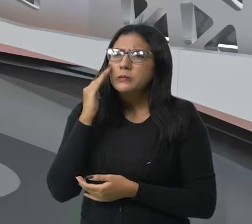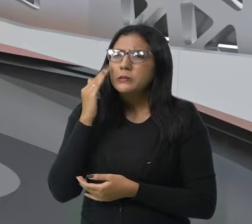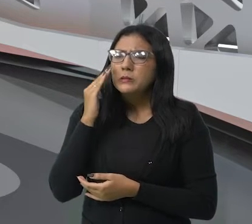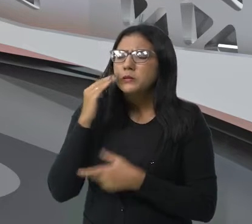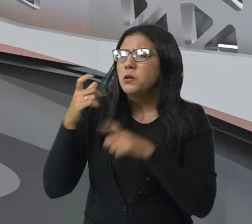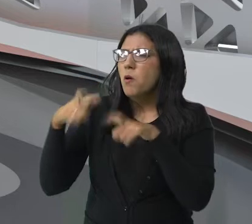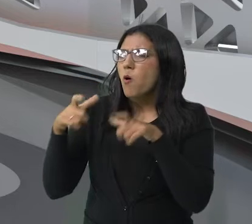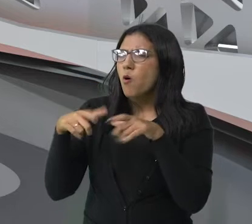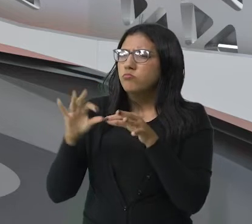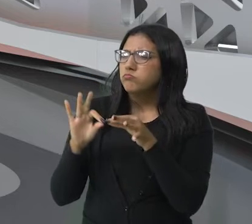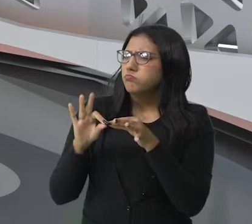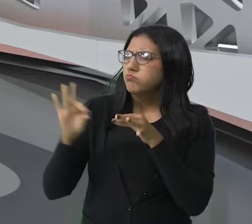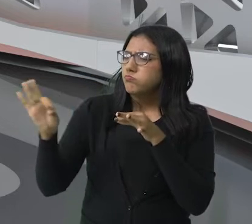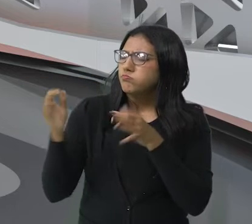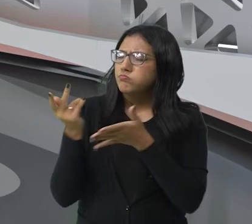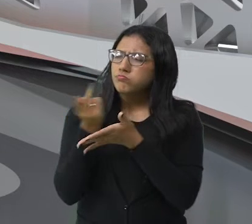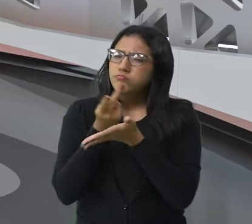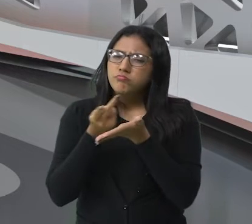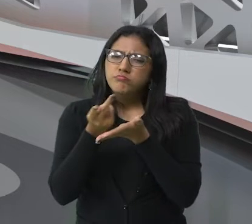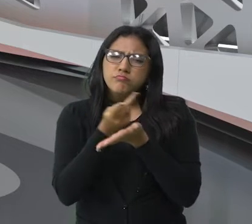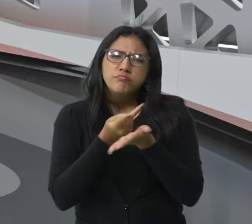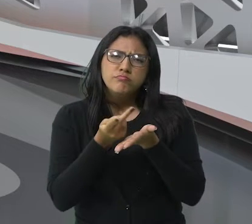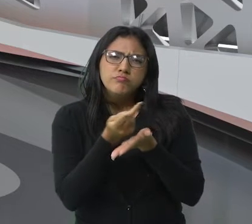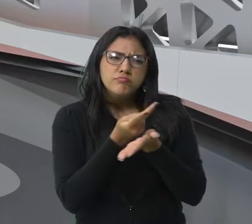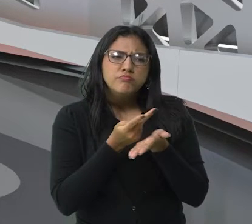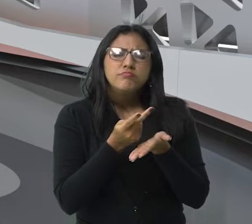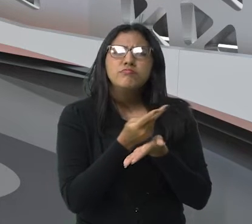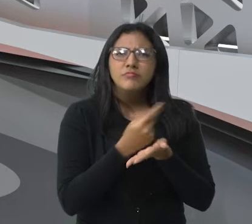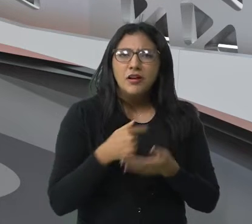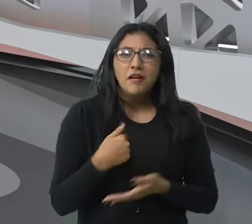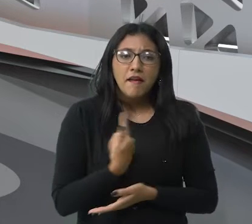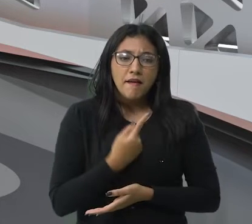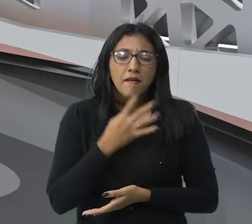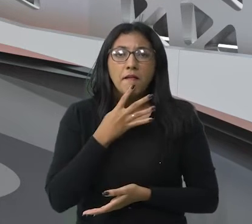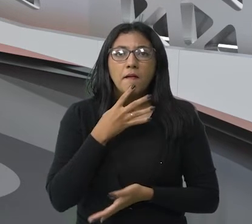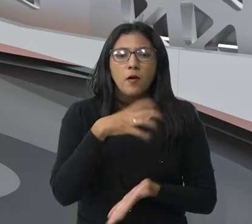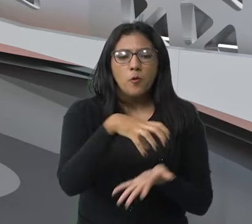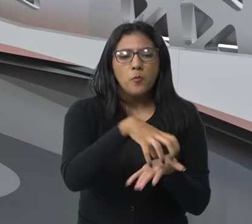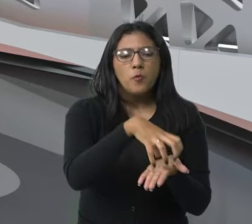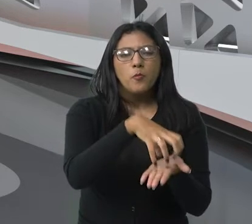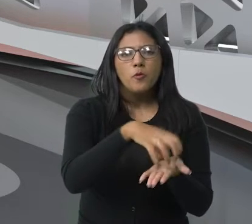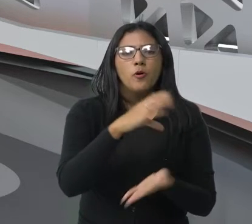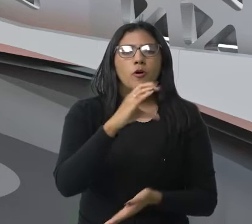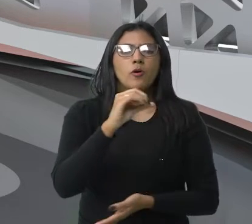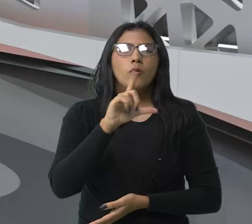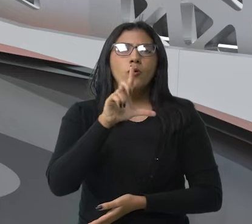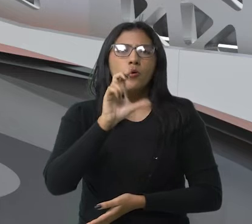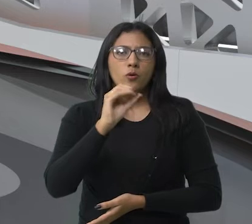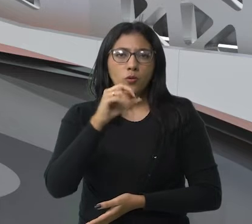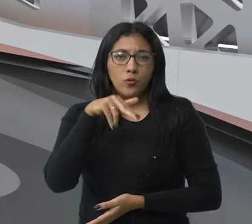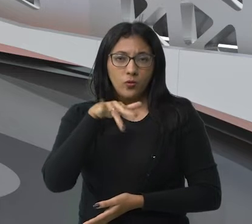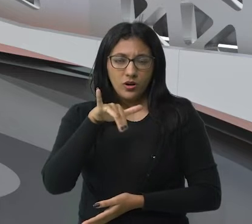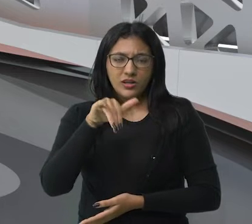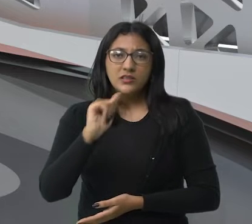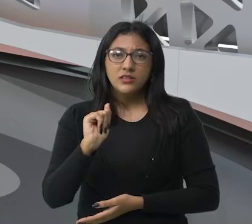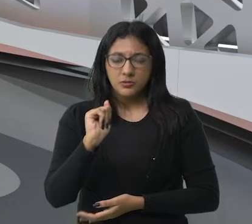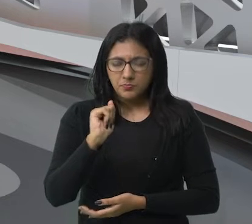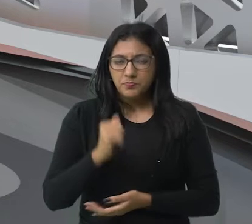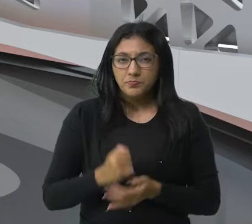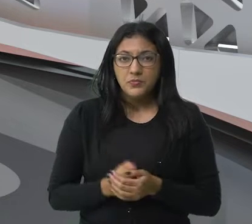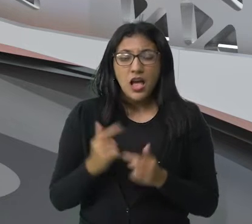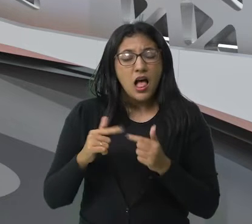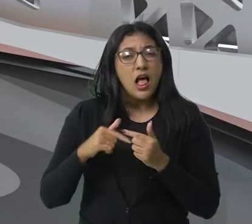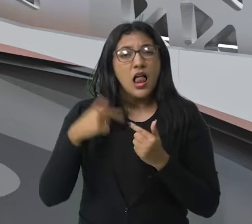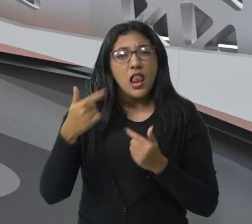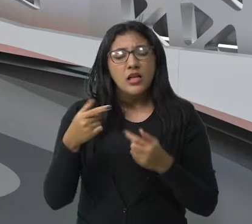Brasil, né? Para a parte que a gente vai conhecer aí como a colônia, ok? Além disso, a gente vai verificar também o